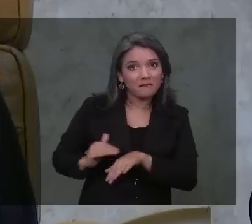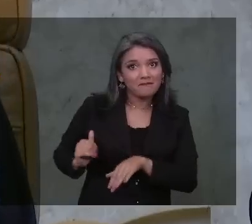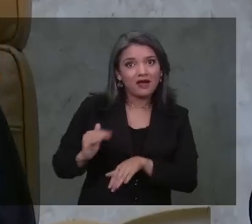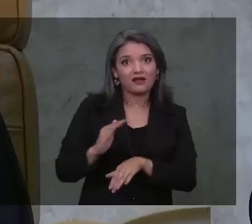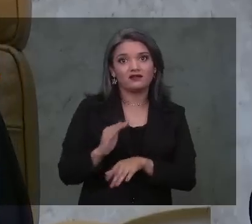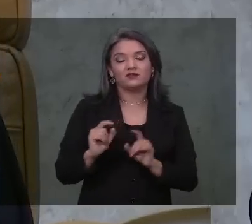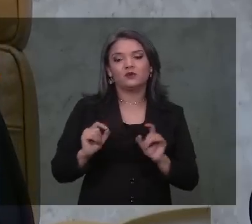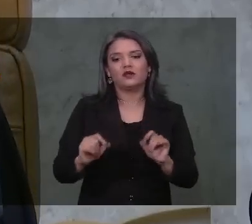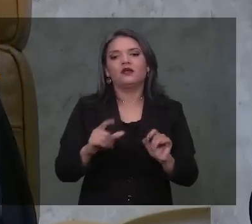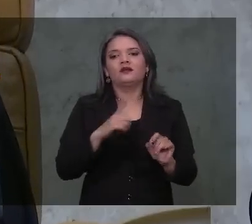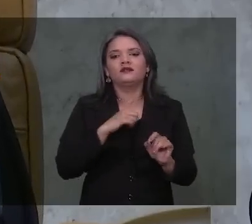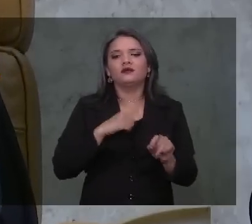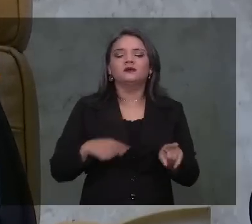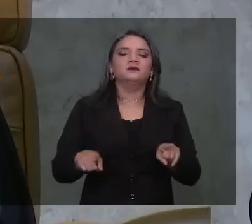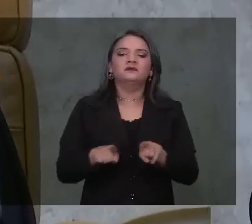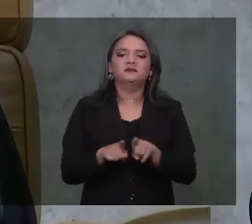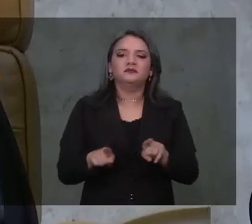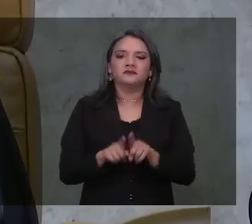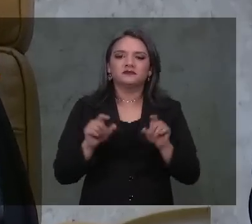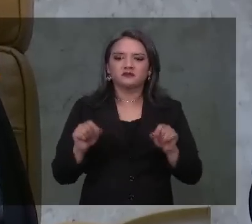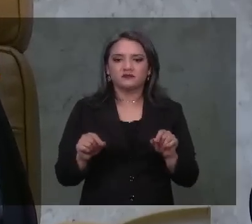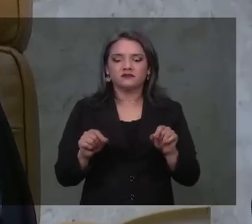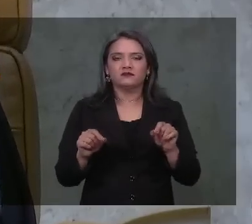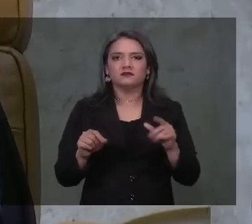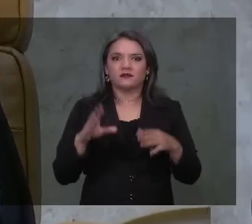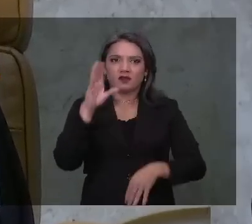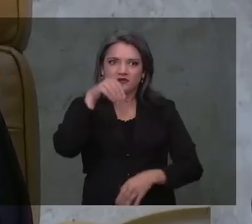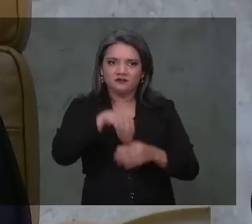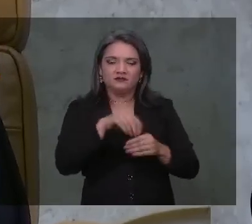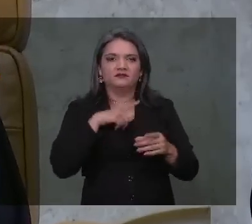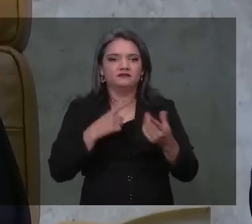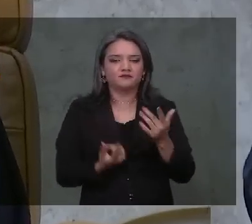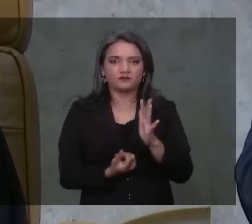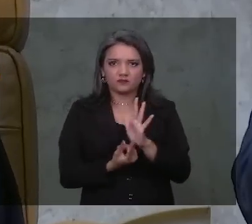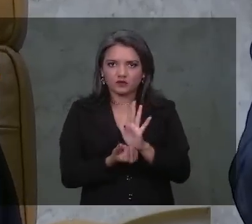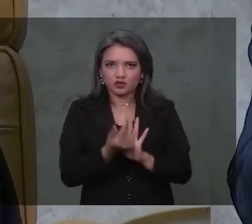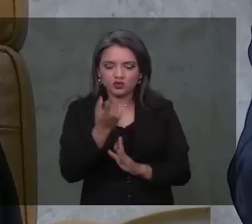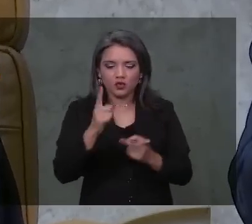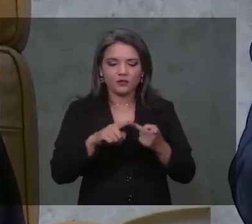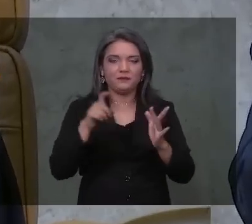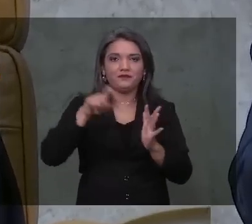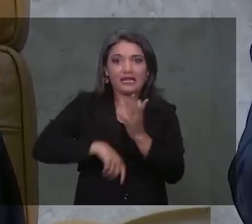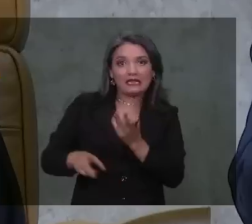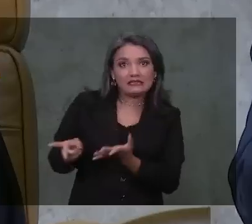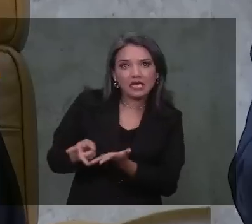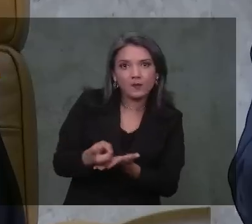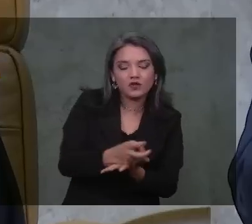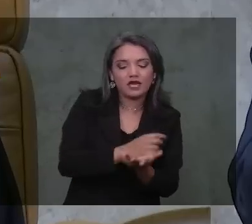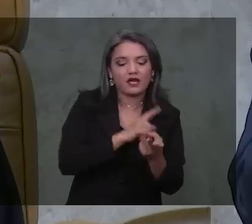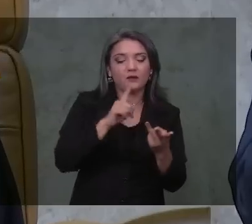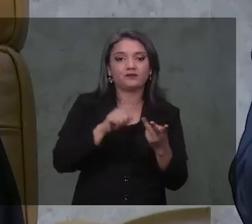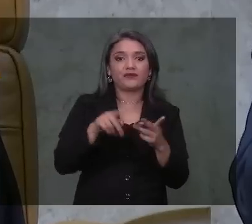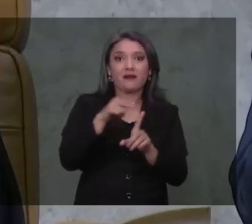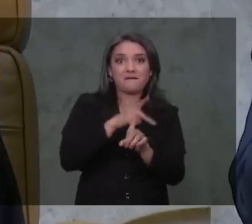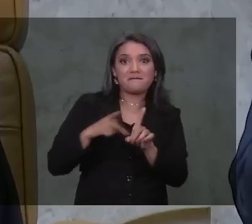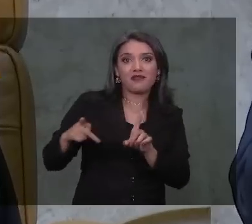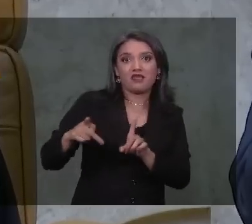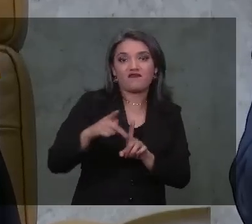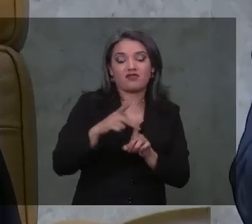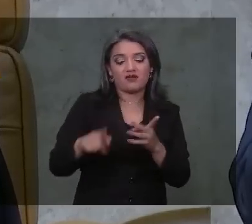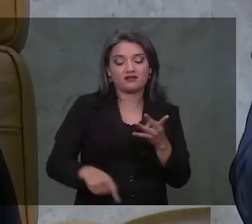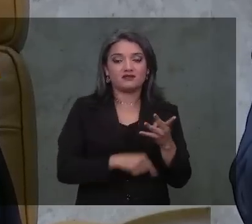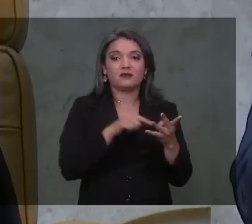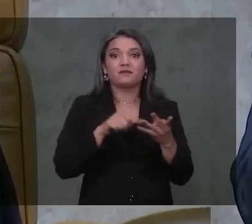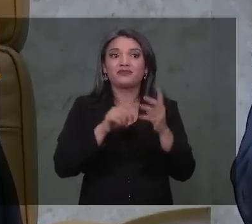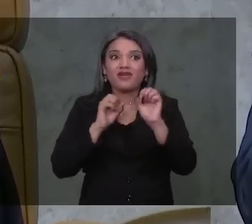Ela contempla também o sistema econômico, o sistema tributário, o sistema previdenciário, o sistema